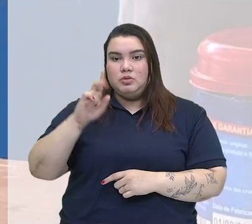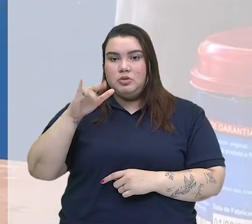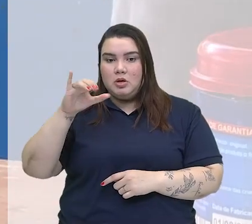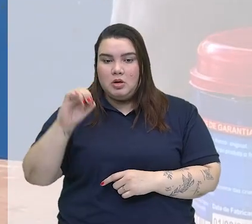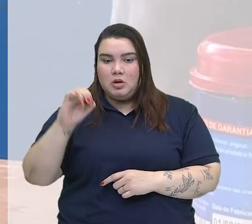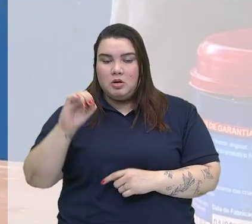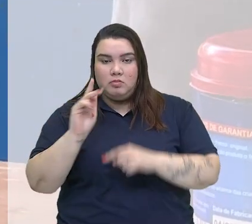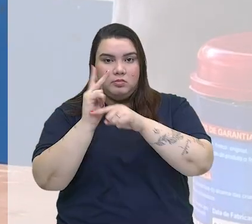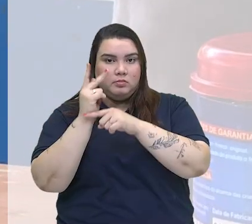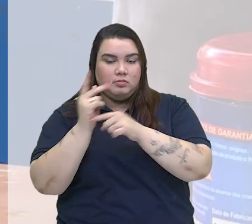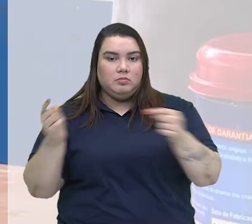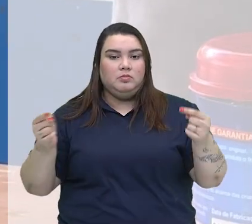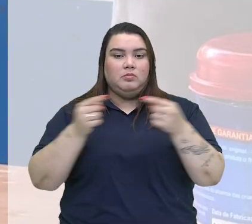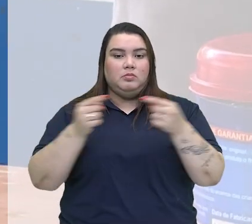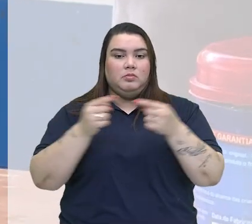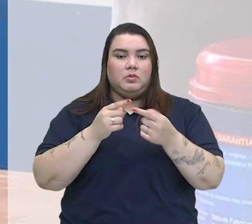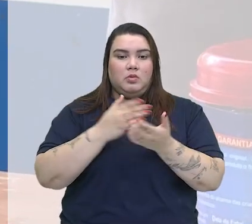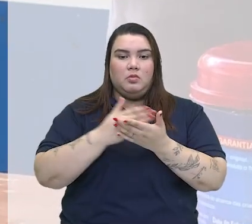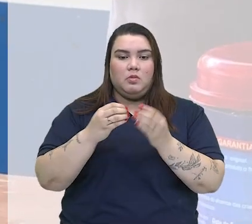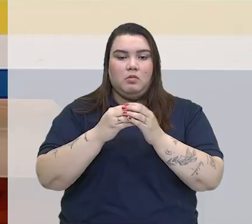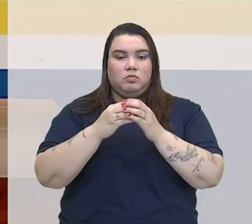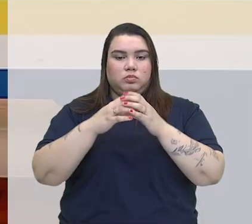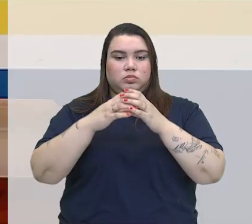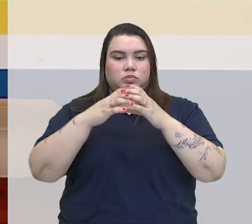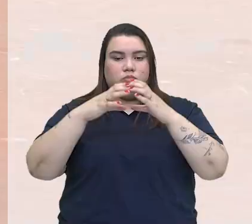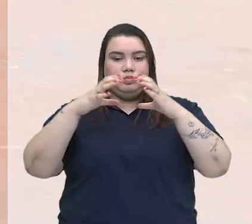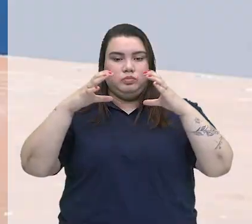desse balão. Ele vai começar a encher.